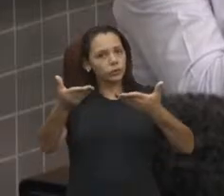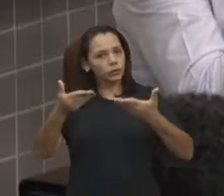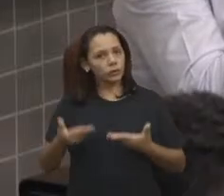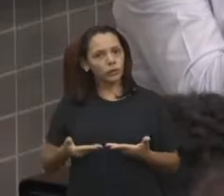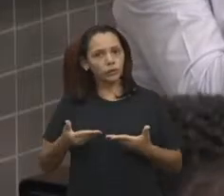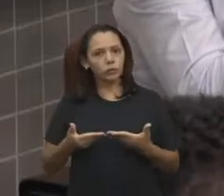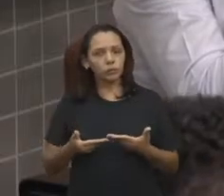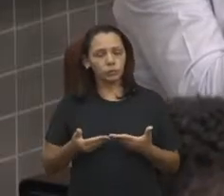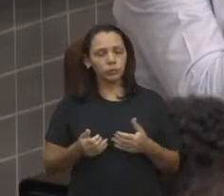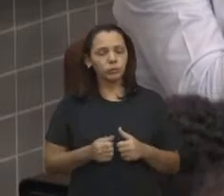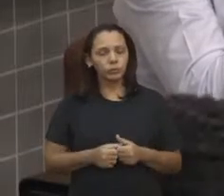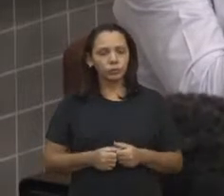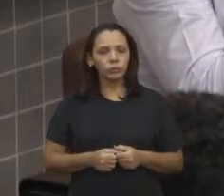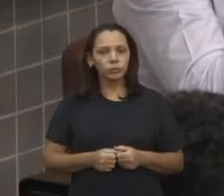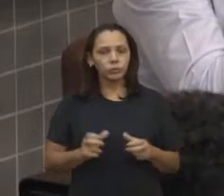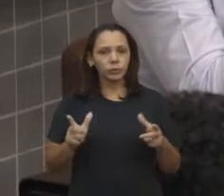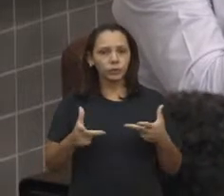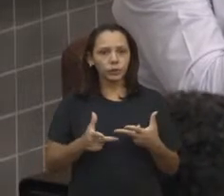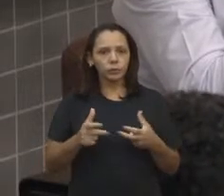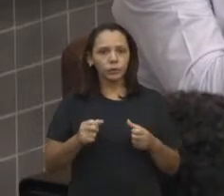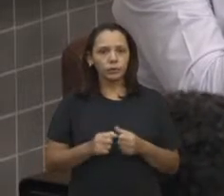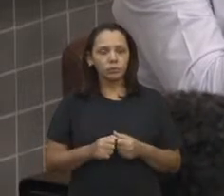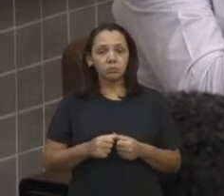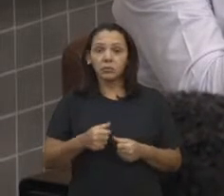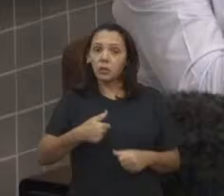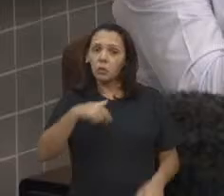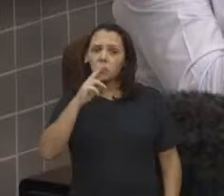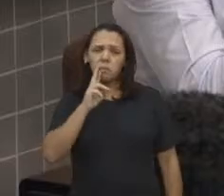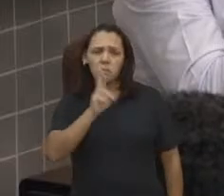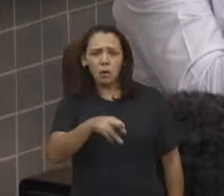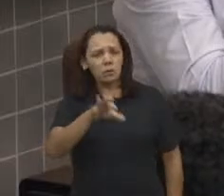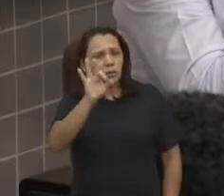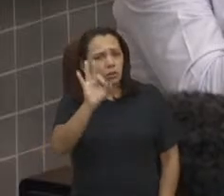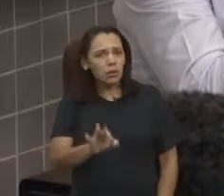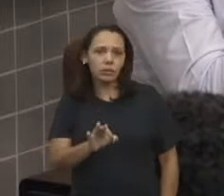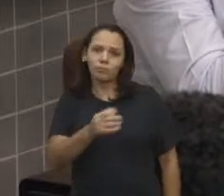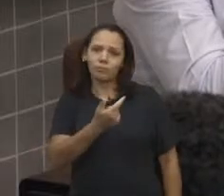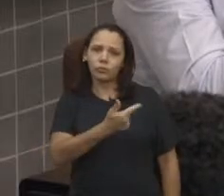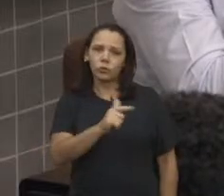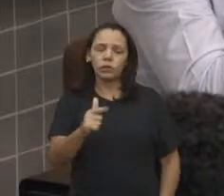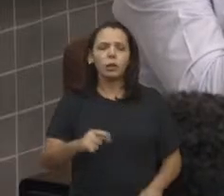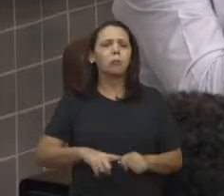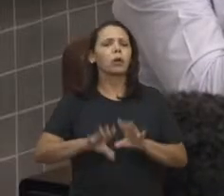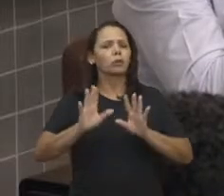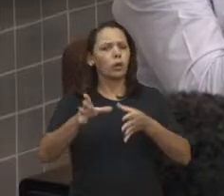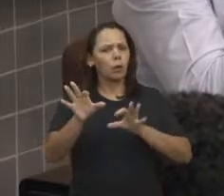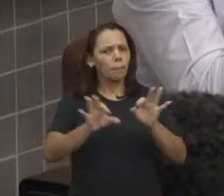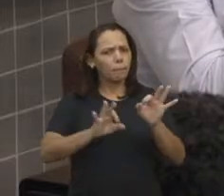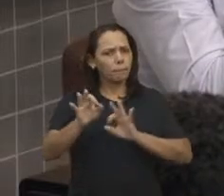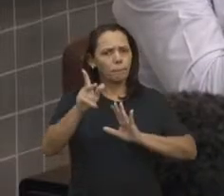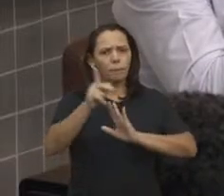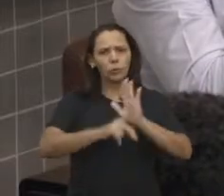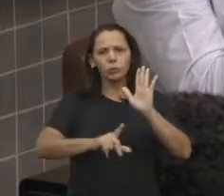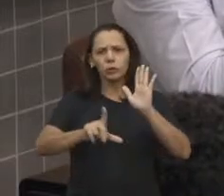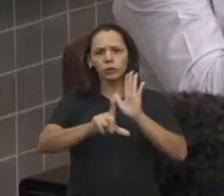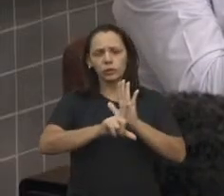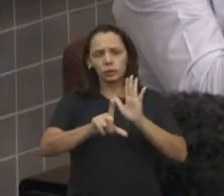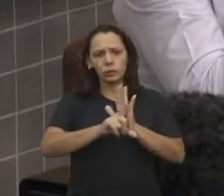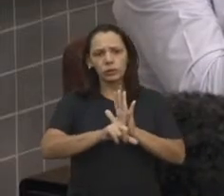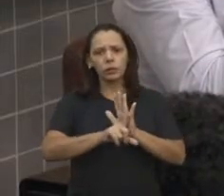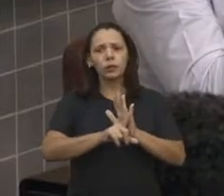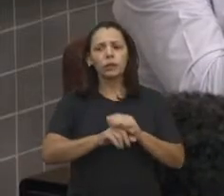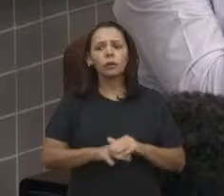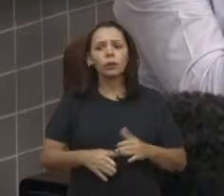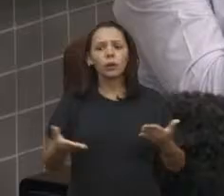qual eu tenho prerrogativa para responder, mas esse projeto de lei já foi feito, ele está com a TL para a parte